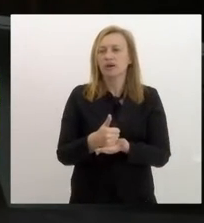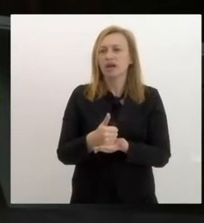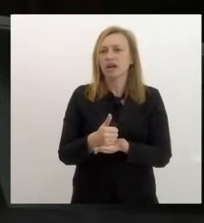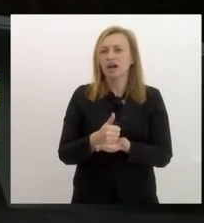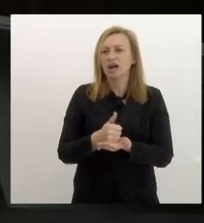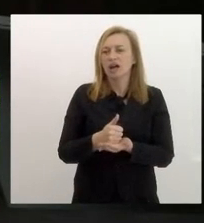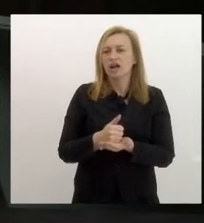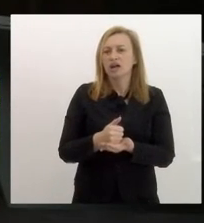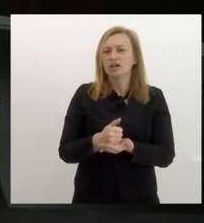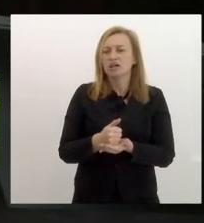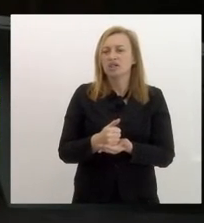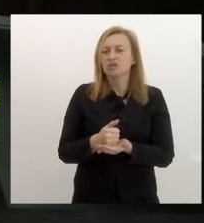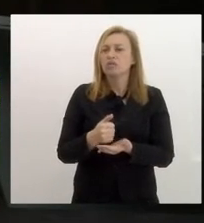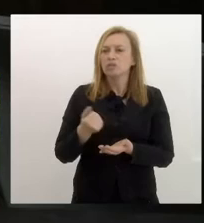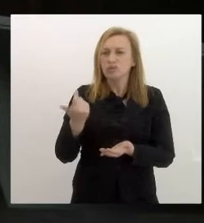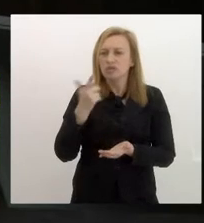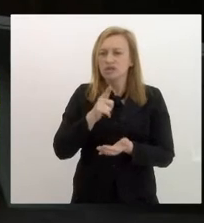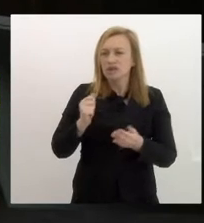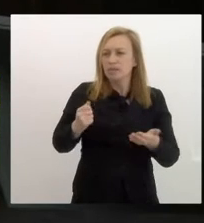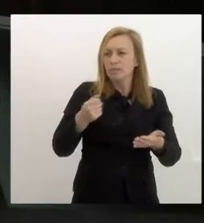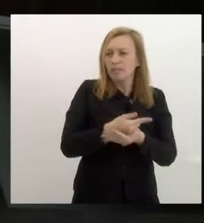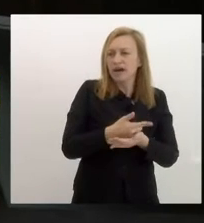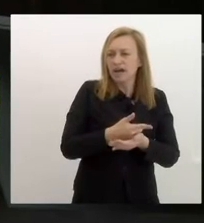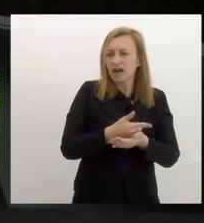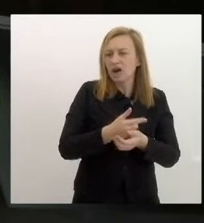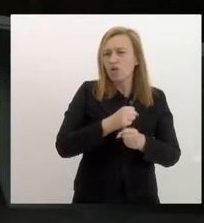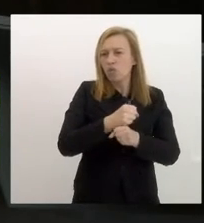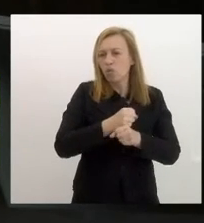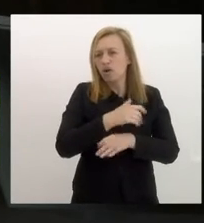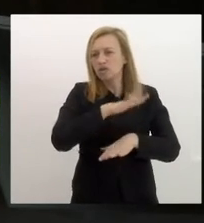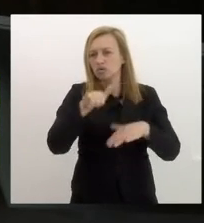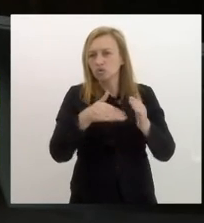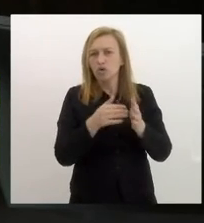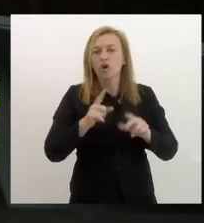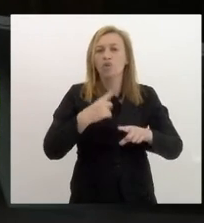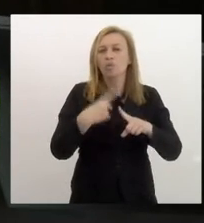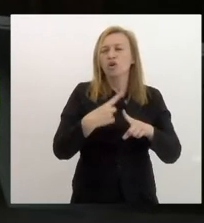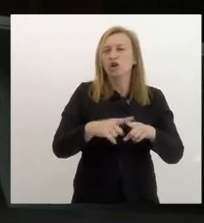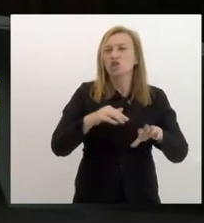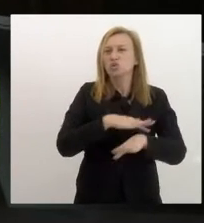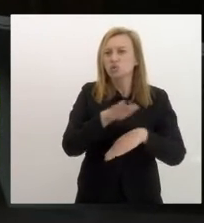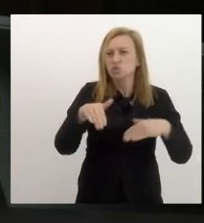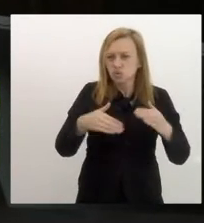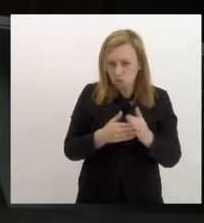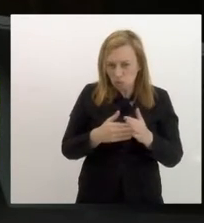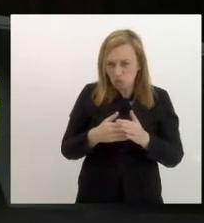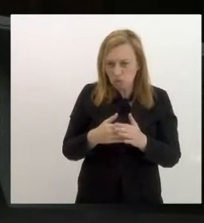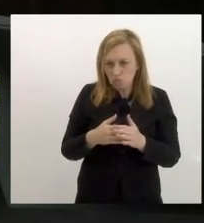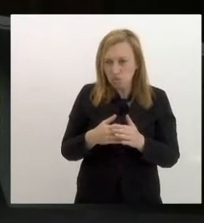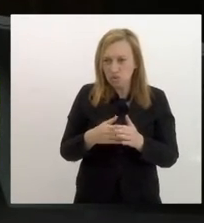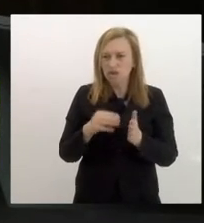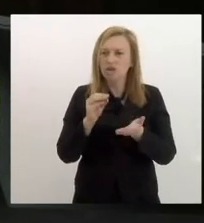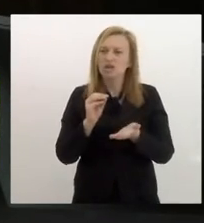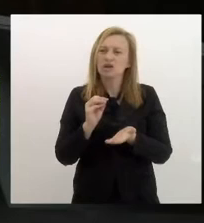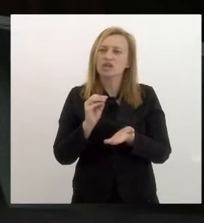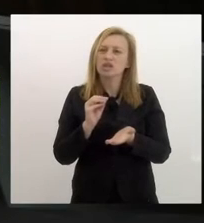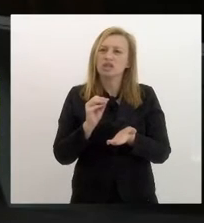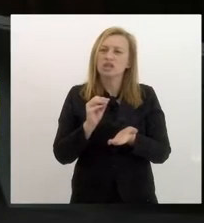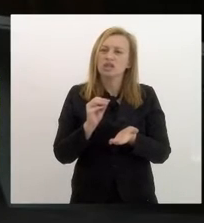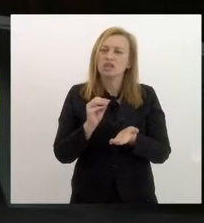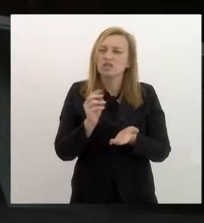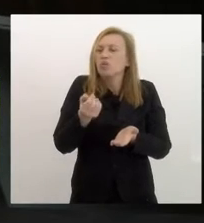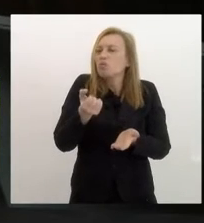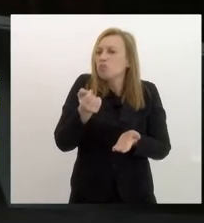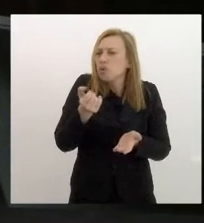ao pagamento ao longo do tempo todo porque todos os ativos que nós dispomos eles são insuficientes para pagar o montante